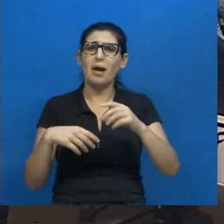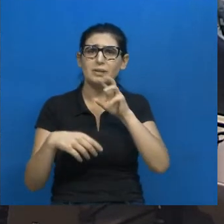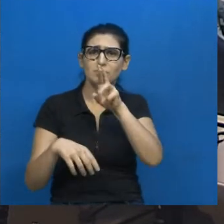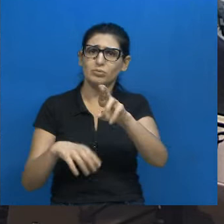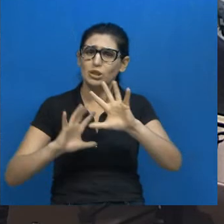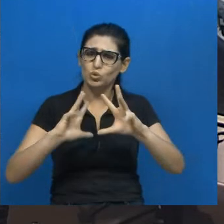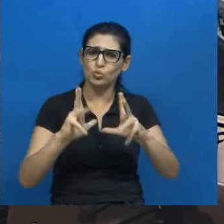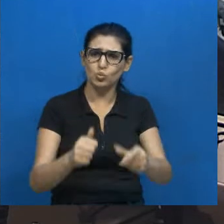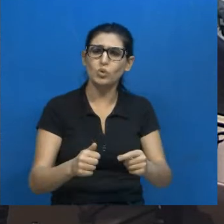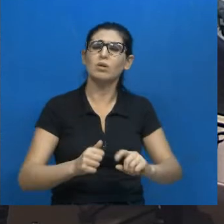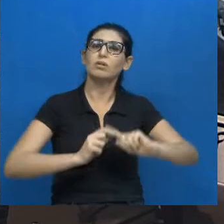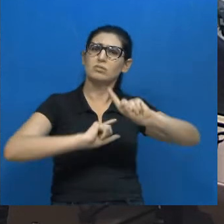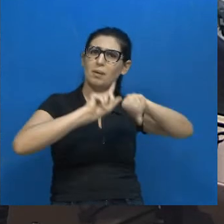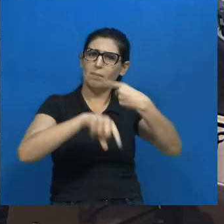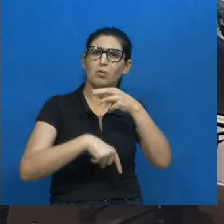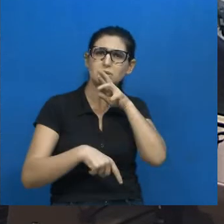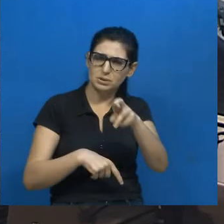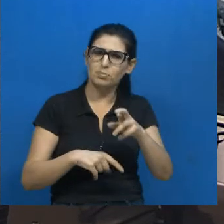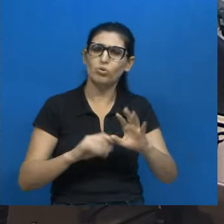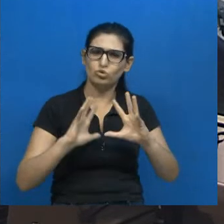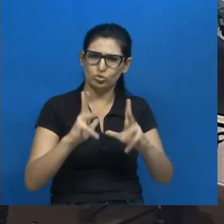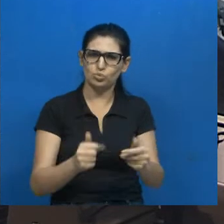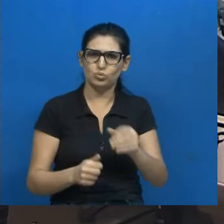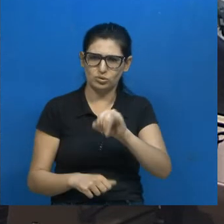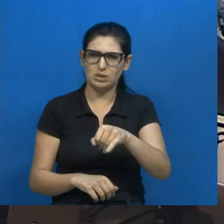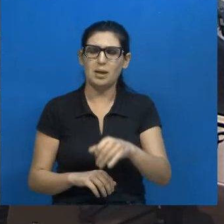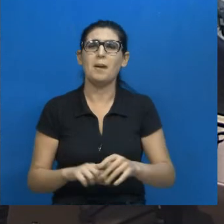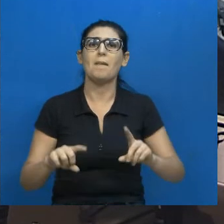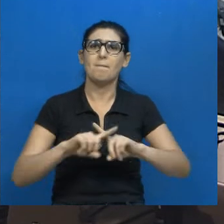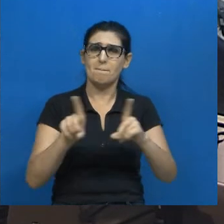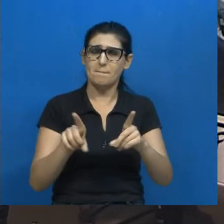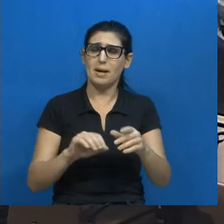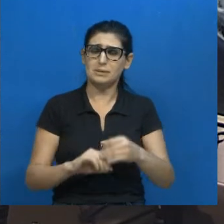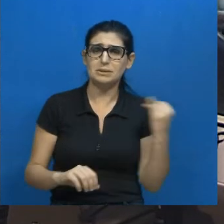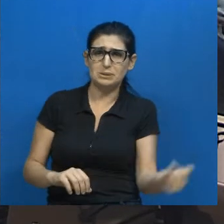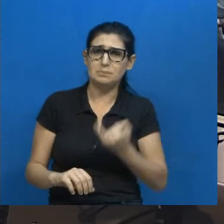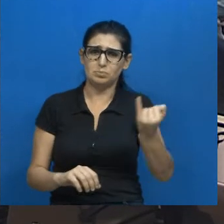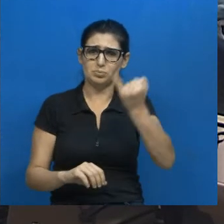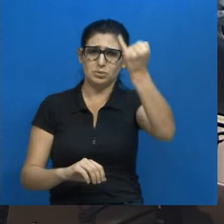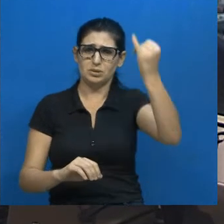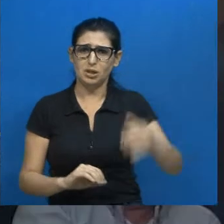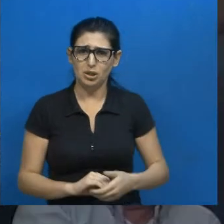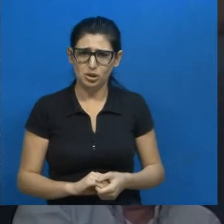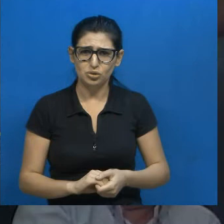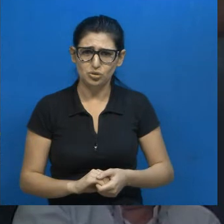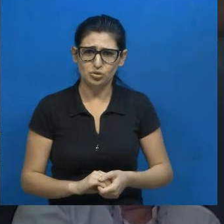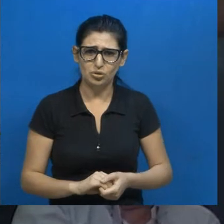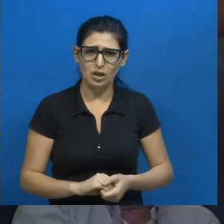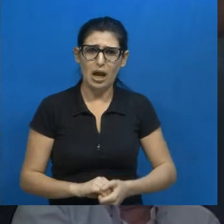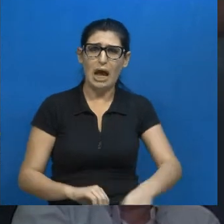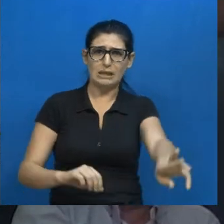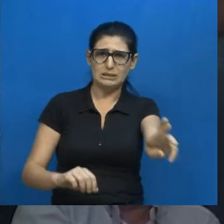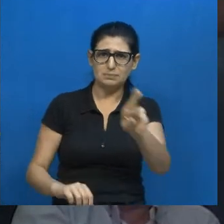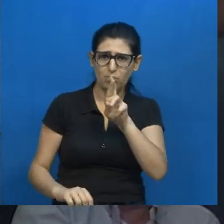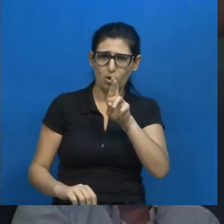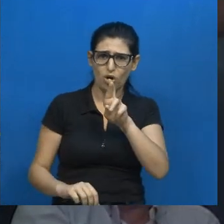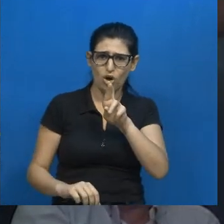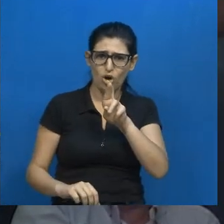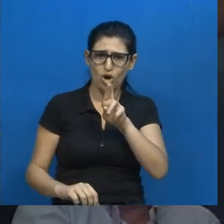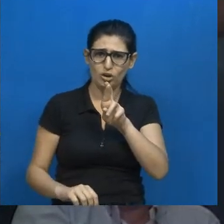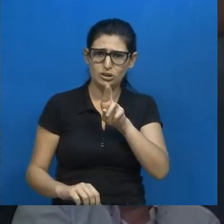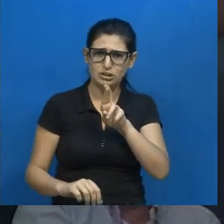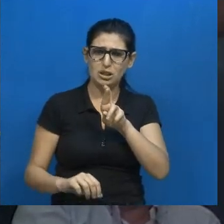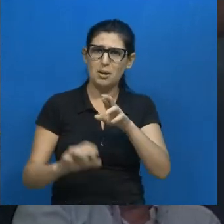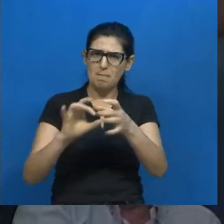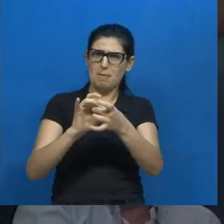gente responde todas para você sim. Não, tudo bem. É que eu gostaria de tornar... eu gostaria que essa resposta fosse pública,